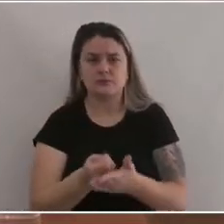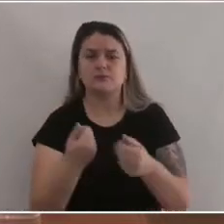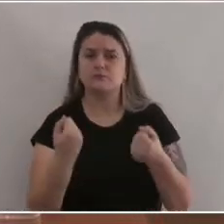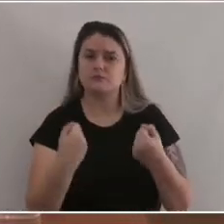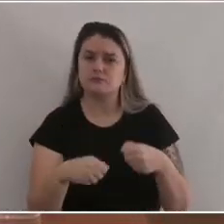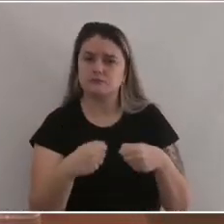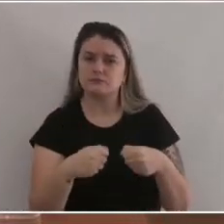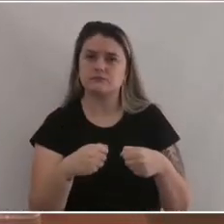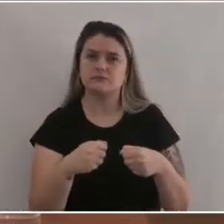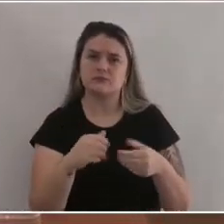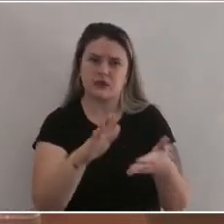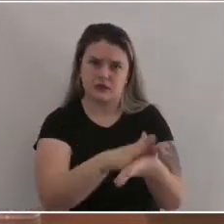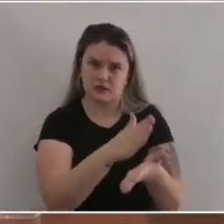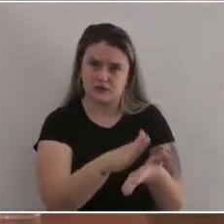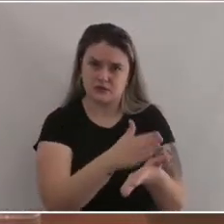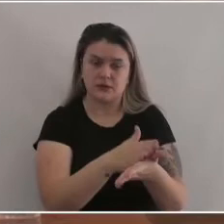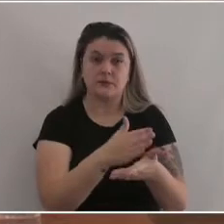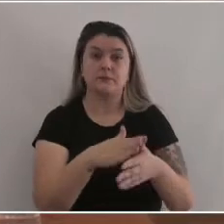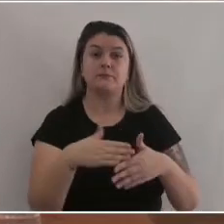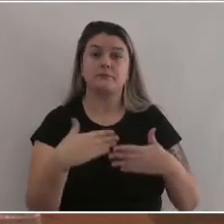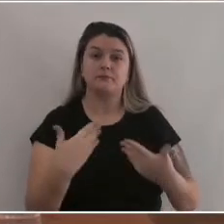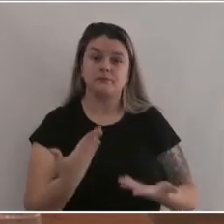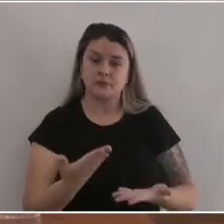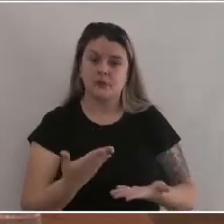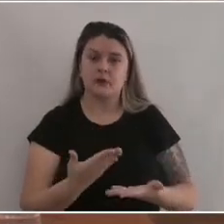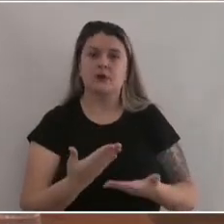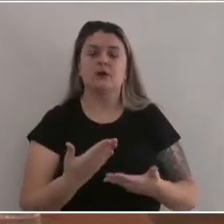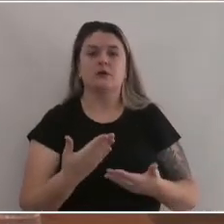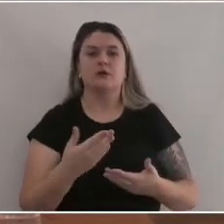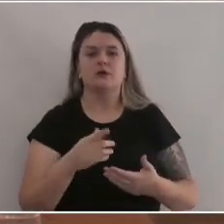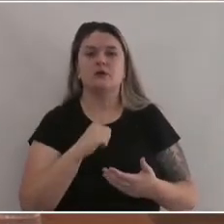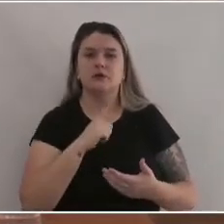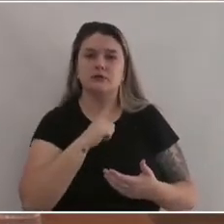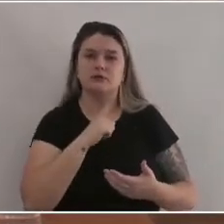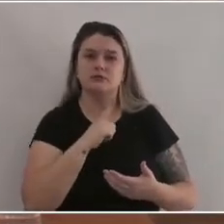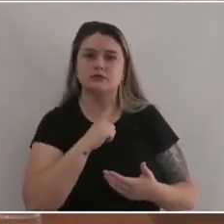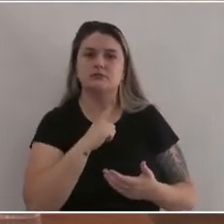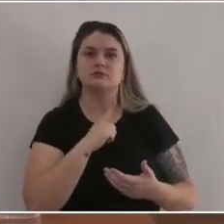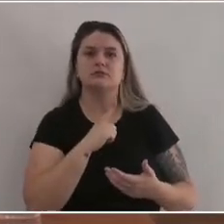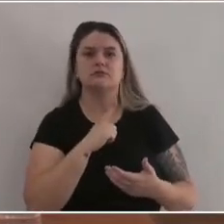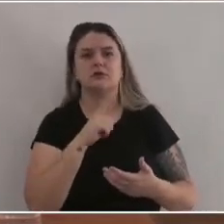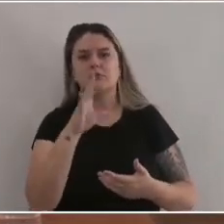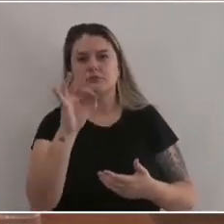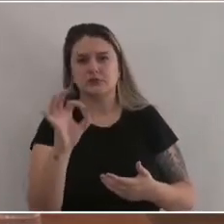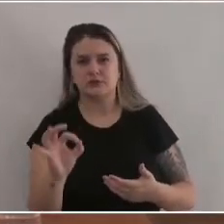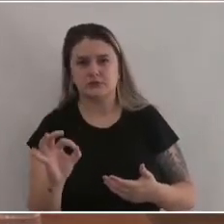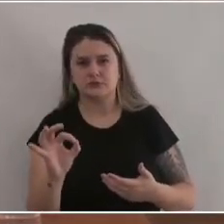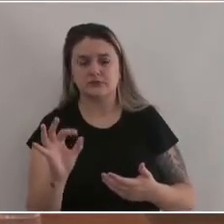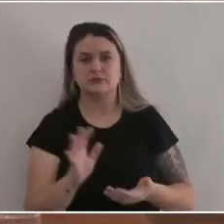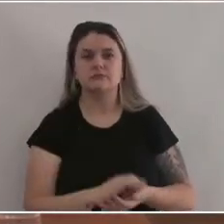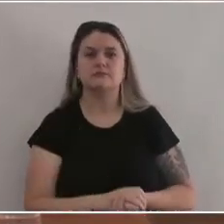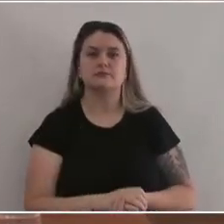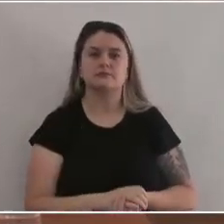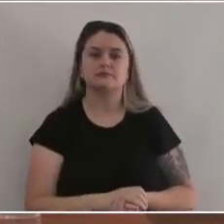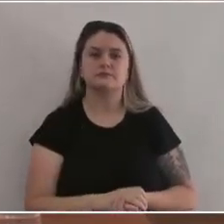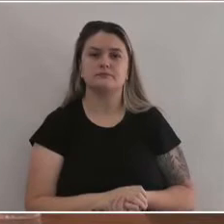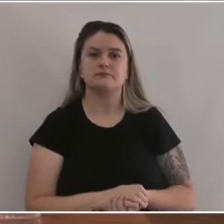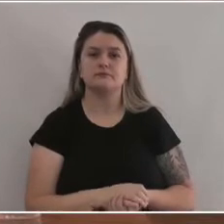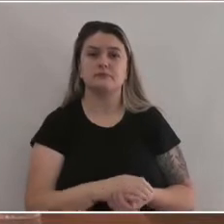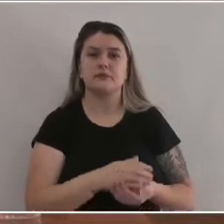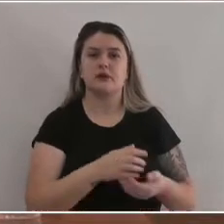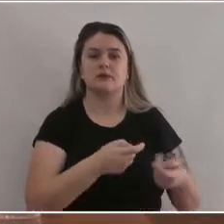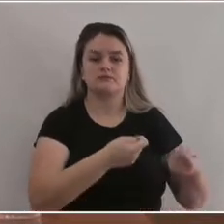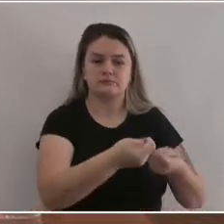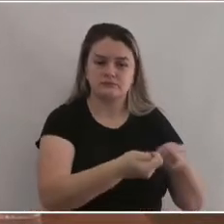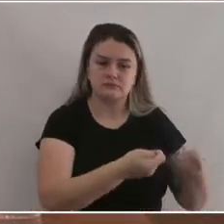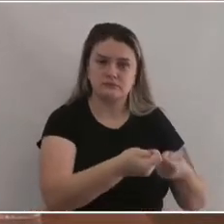ser aplicado. Então, acaba rendendo um percentual. Então, orçado